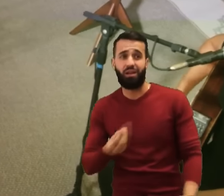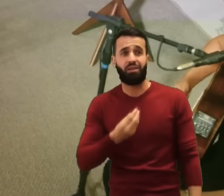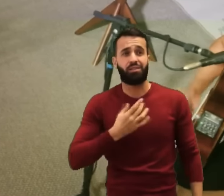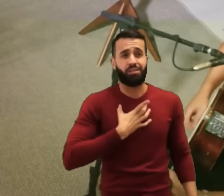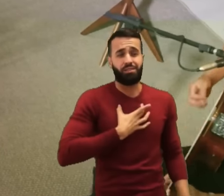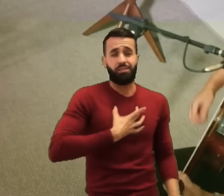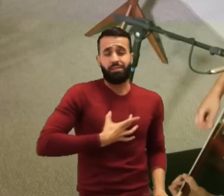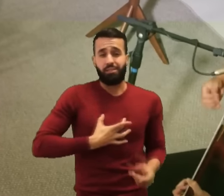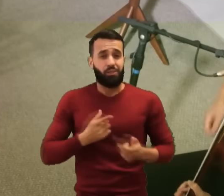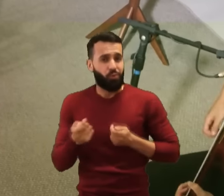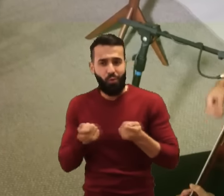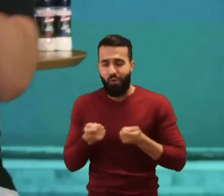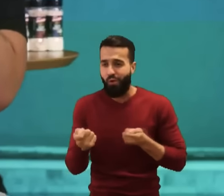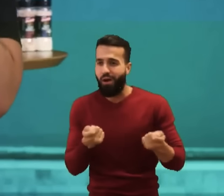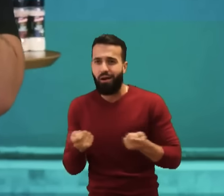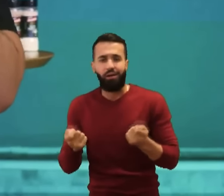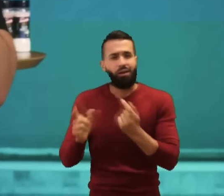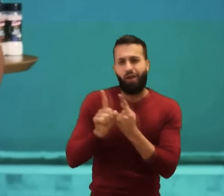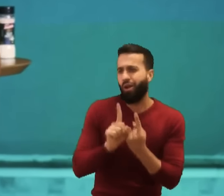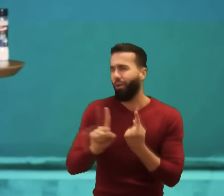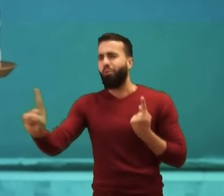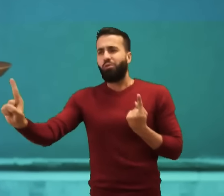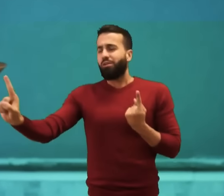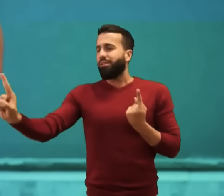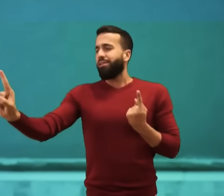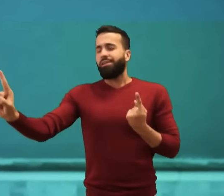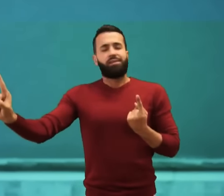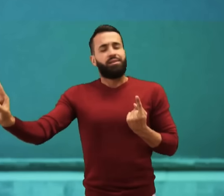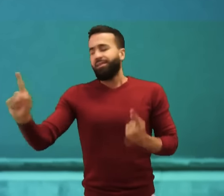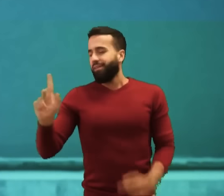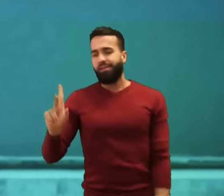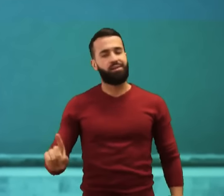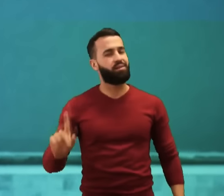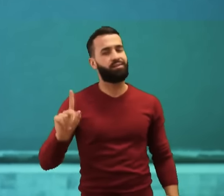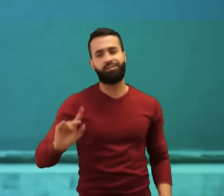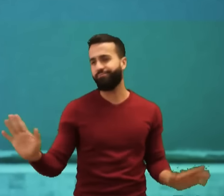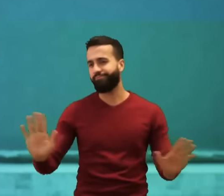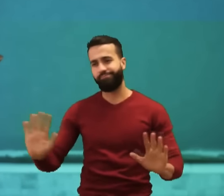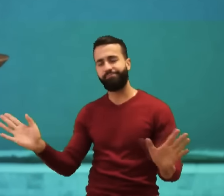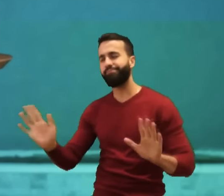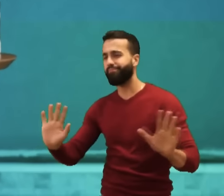dá, ficar sem você não dá.